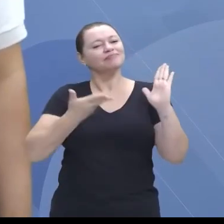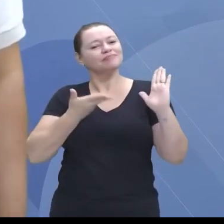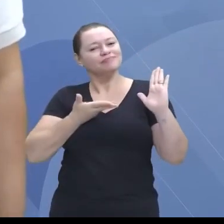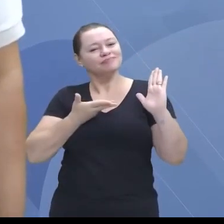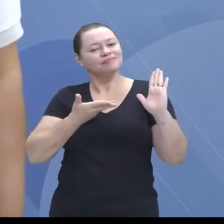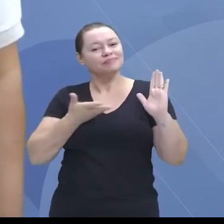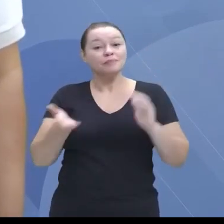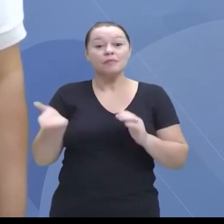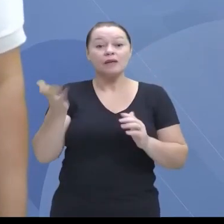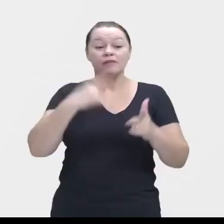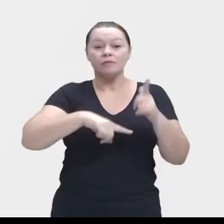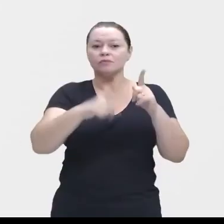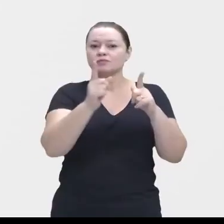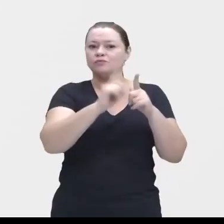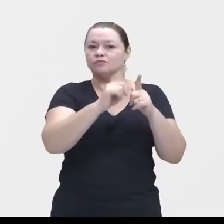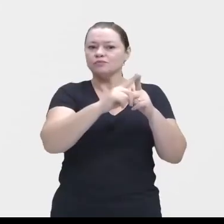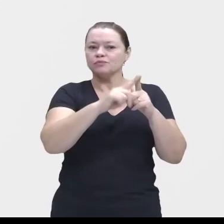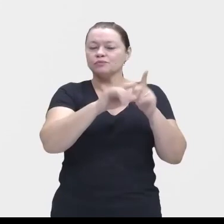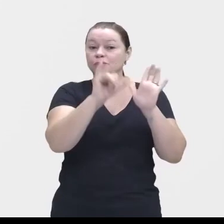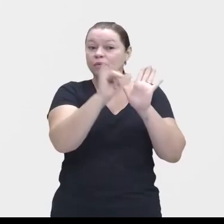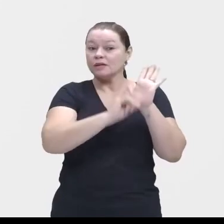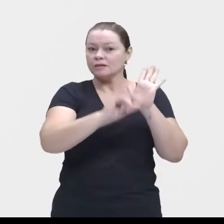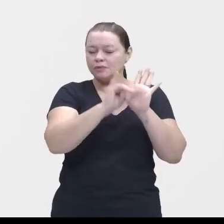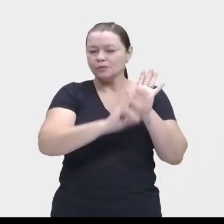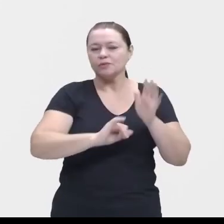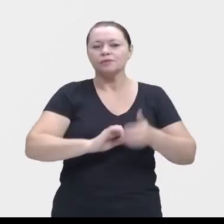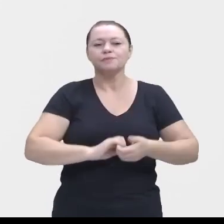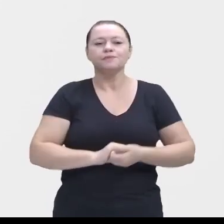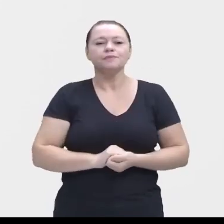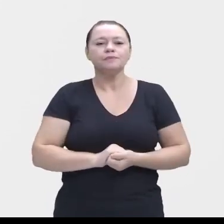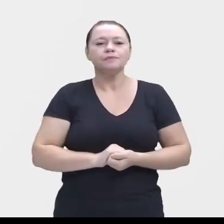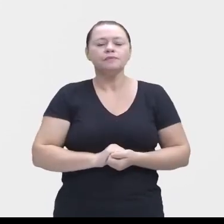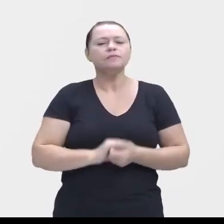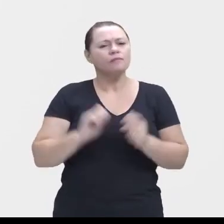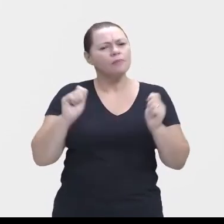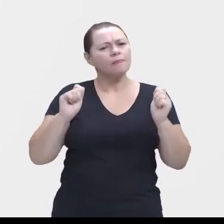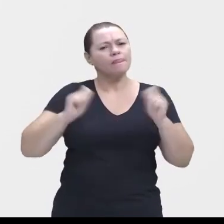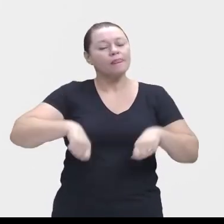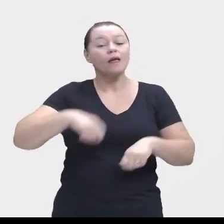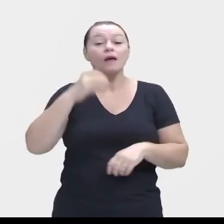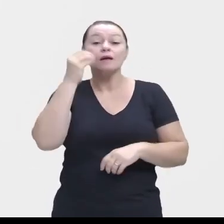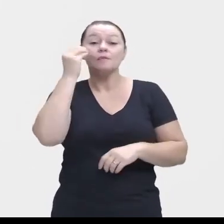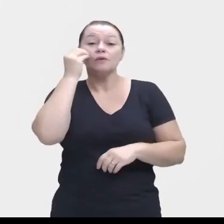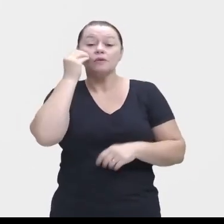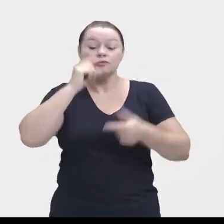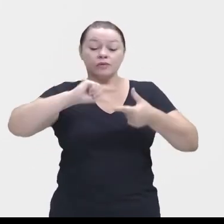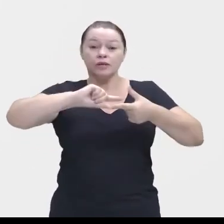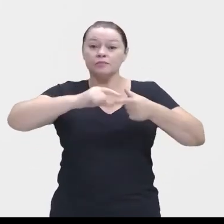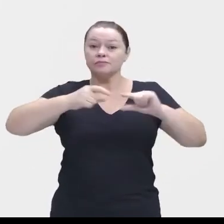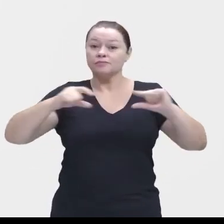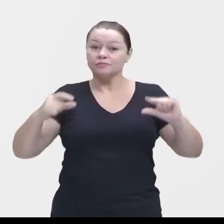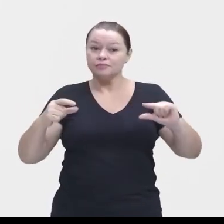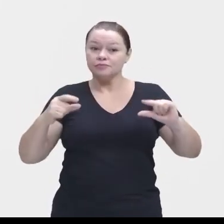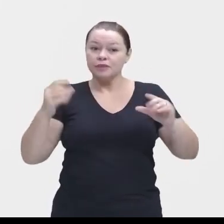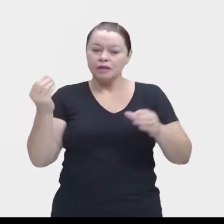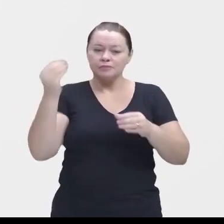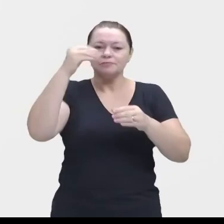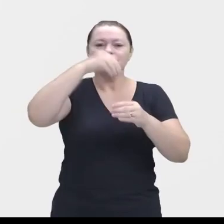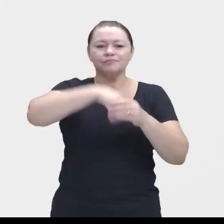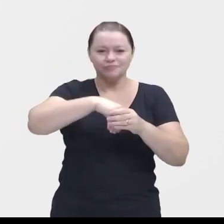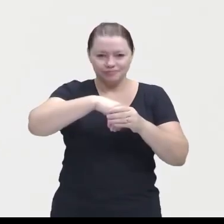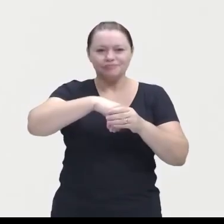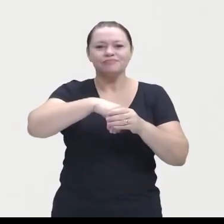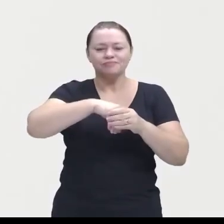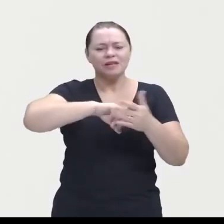para o exemplo 2. Podemos ver que as formas geométricas estão presentes